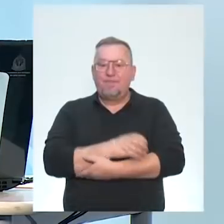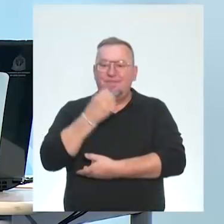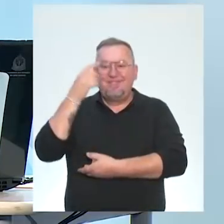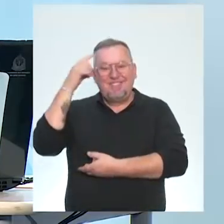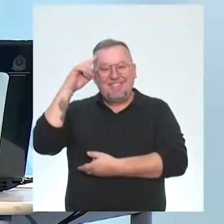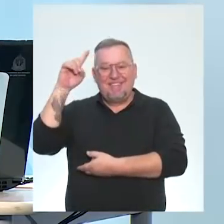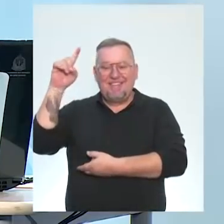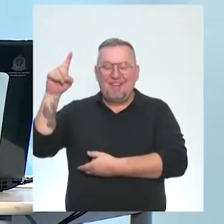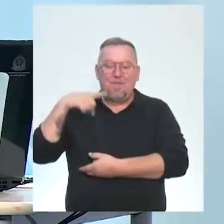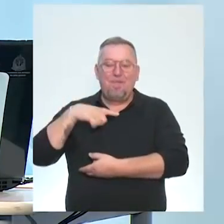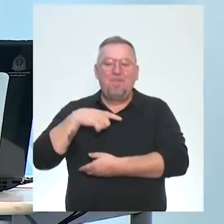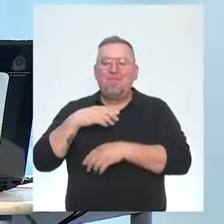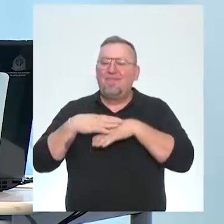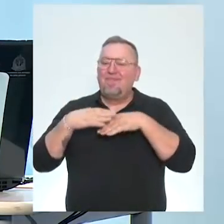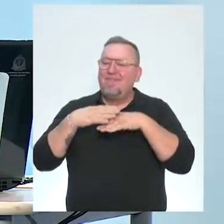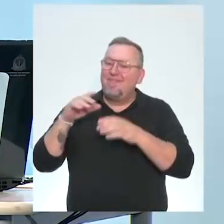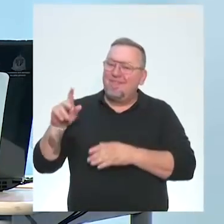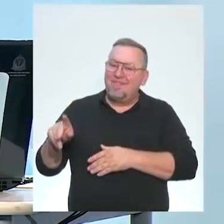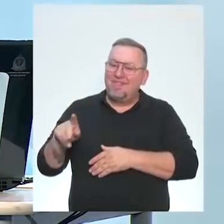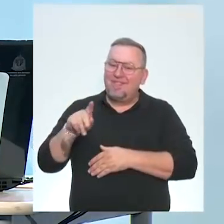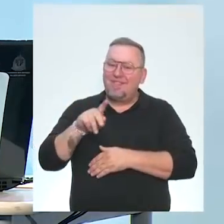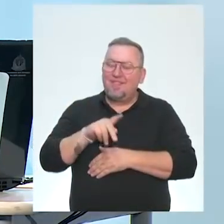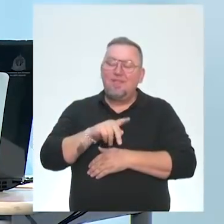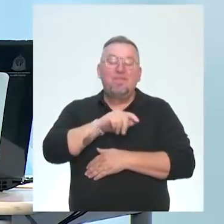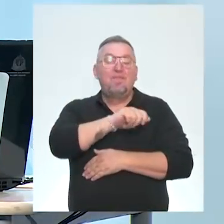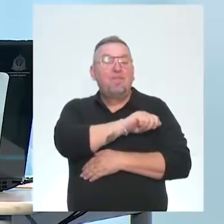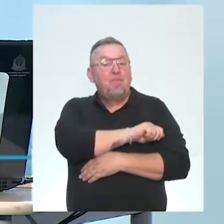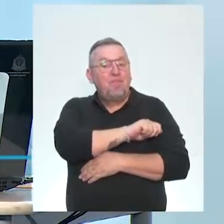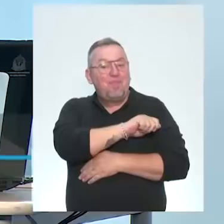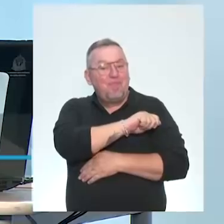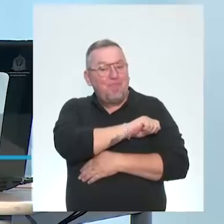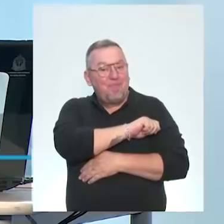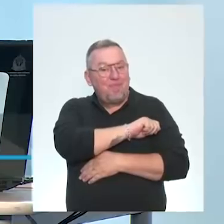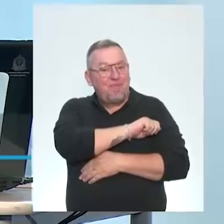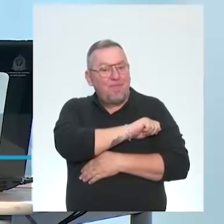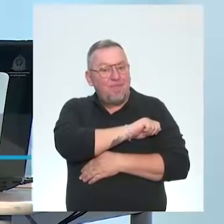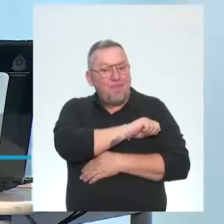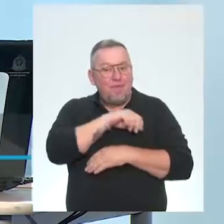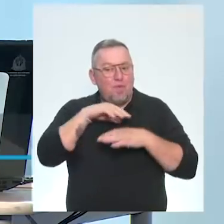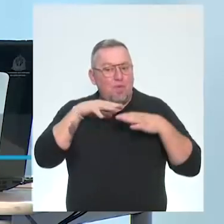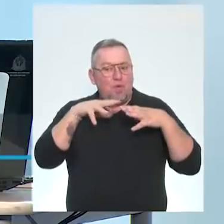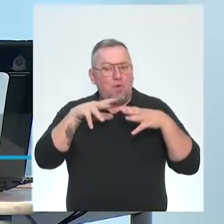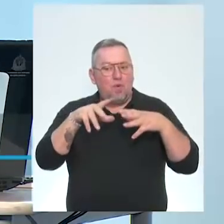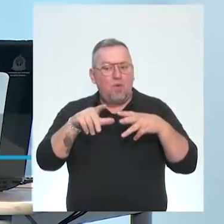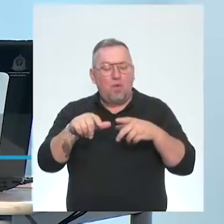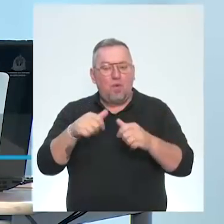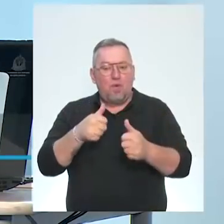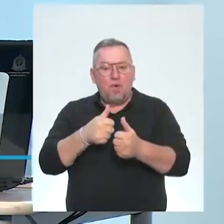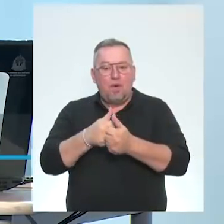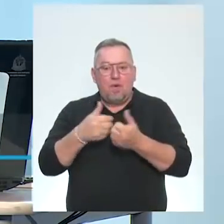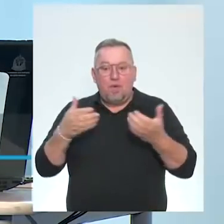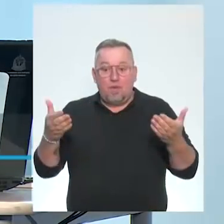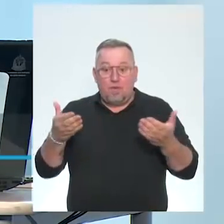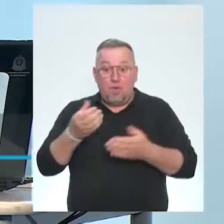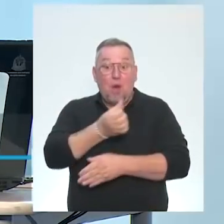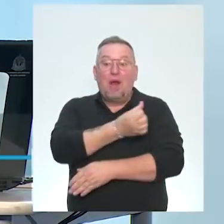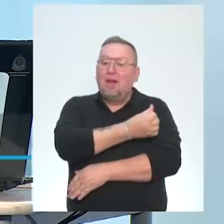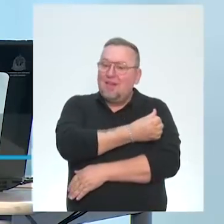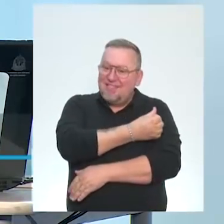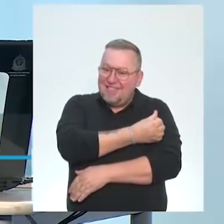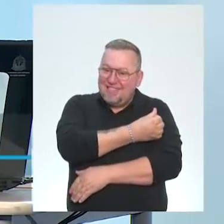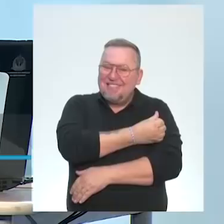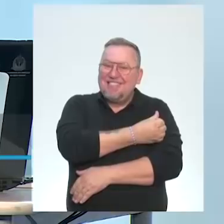Bom dia, meus queridos professores, alunos e todos que estão nos acompanhando aí do 6º